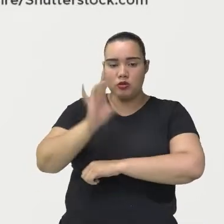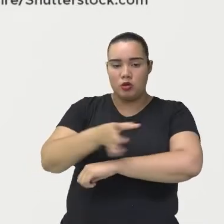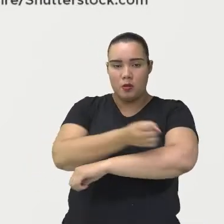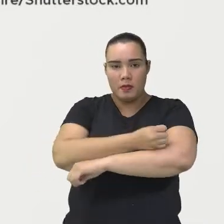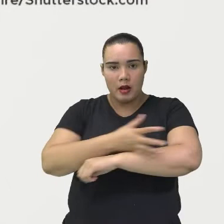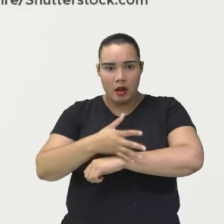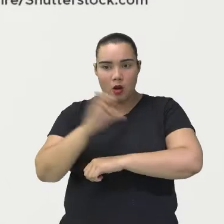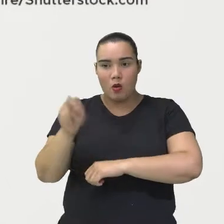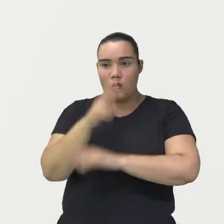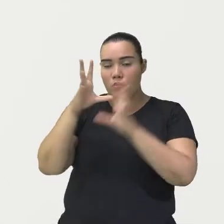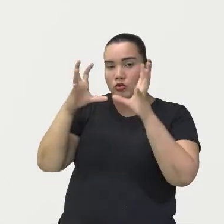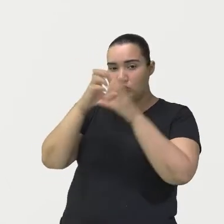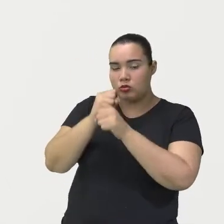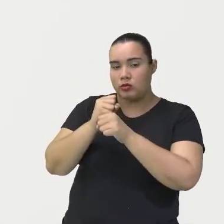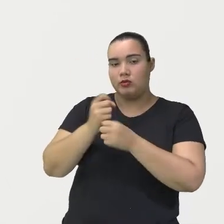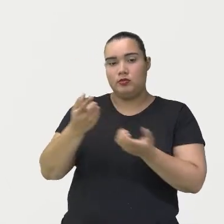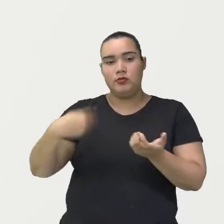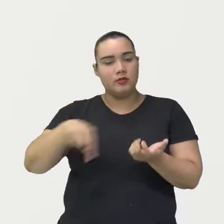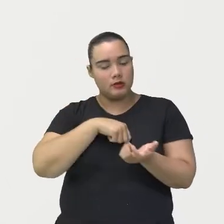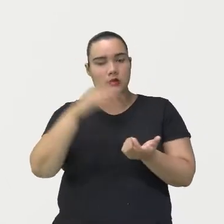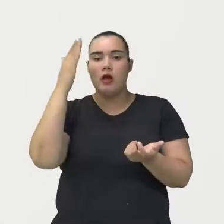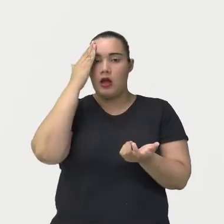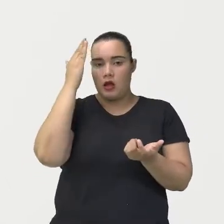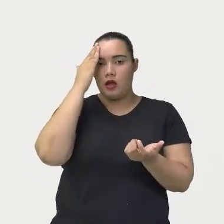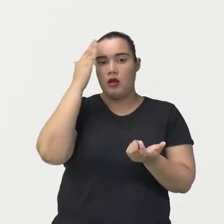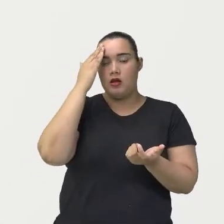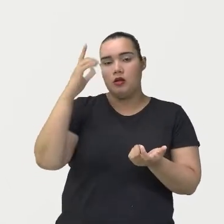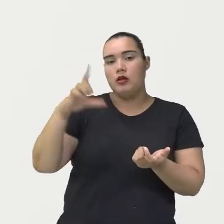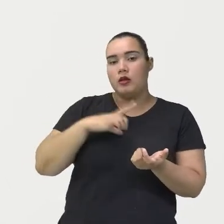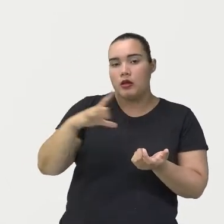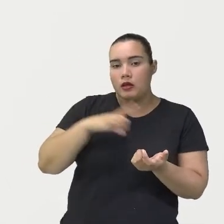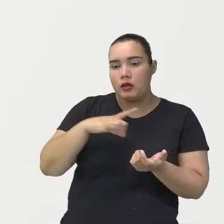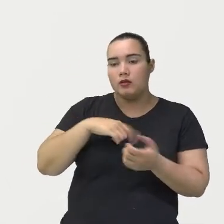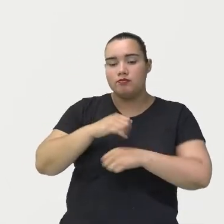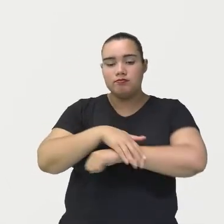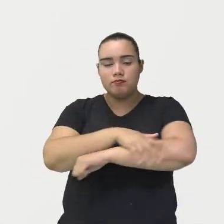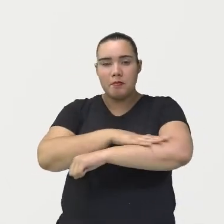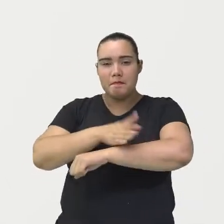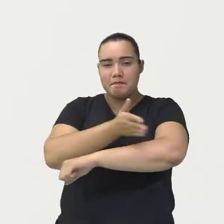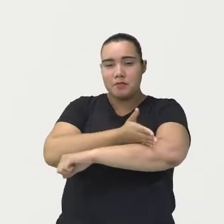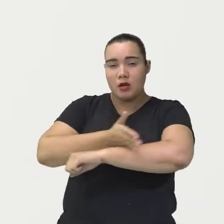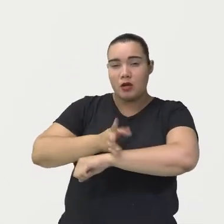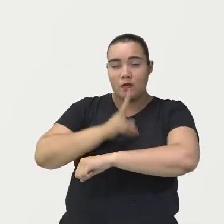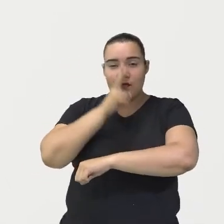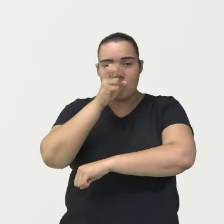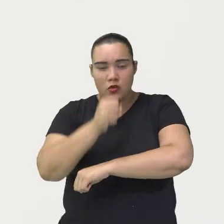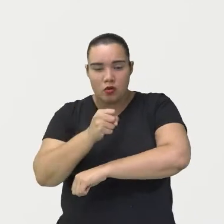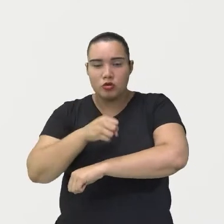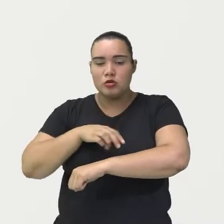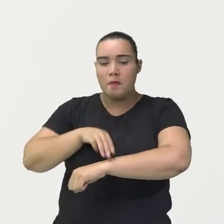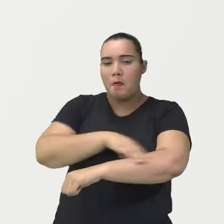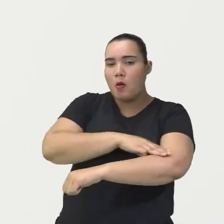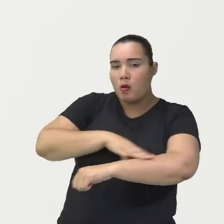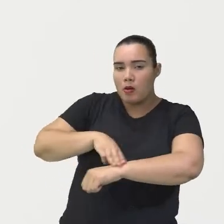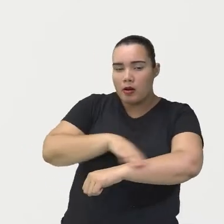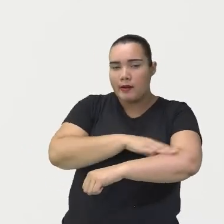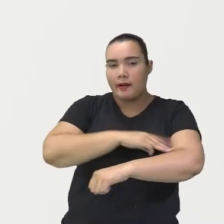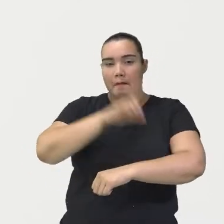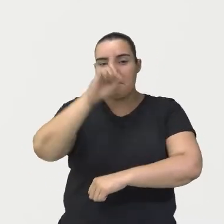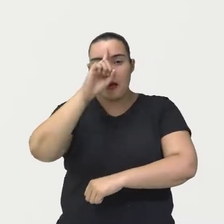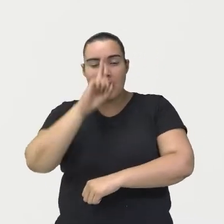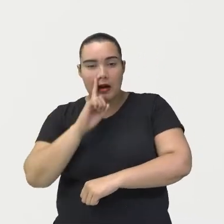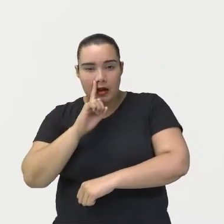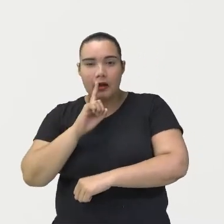ou escura, a gente sabe disso. Existem peles alvas, brancas, morenas, amarelas,